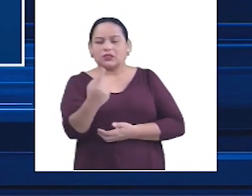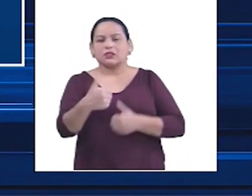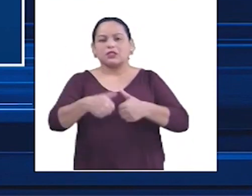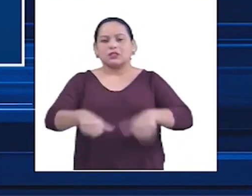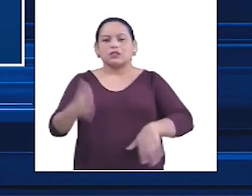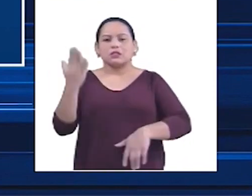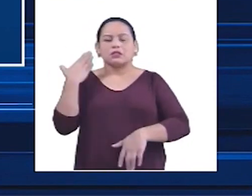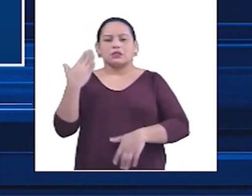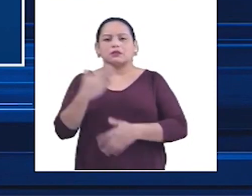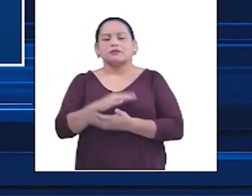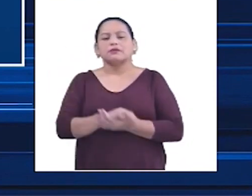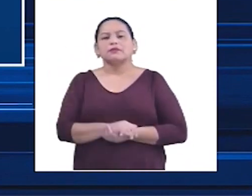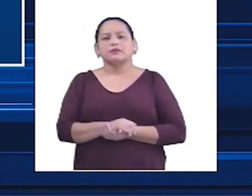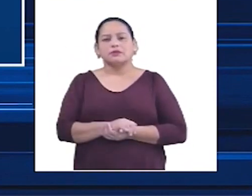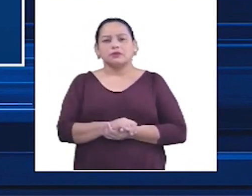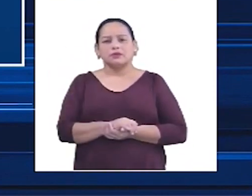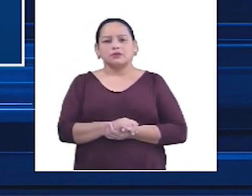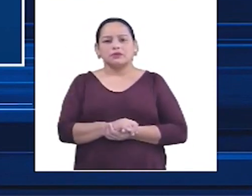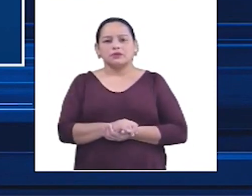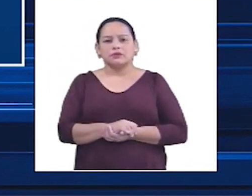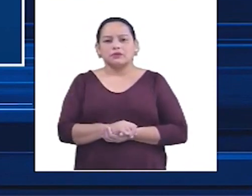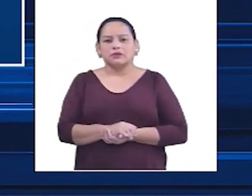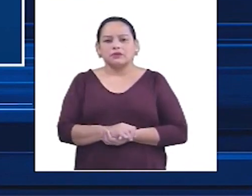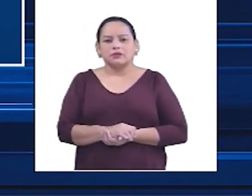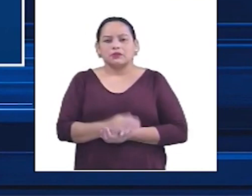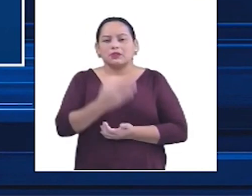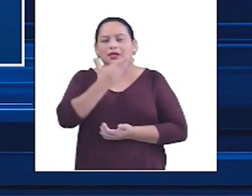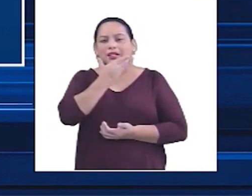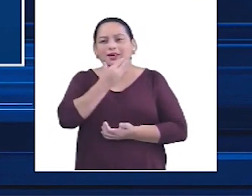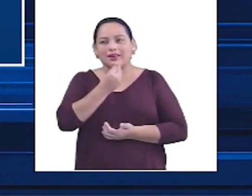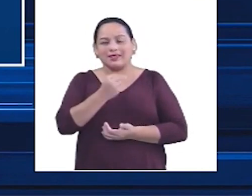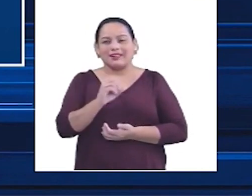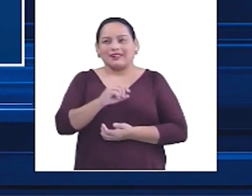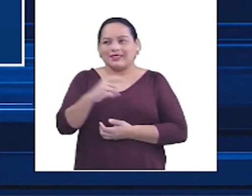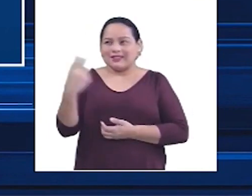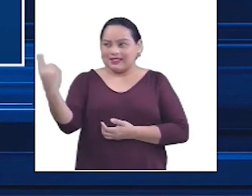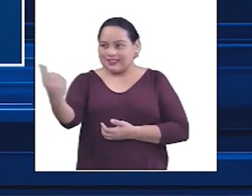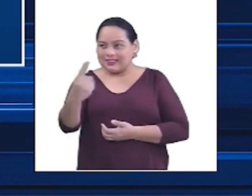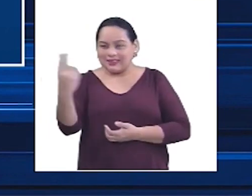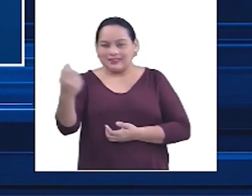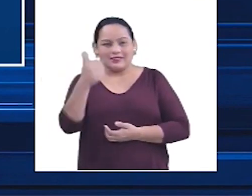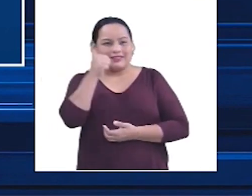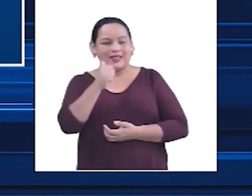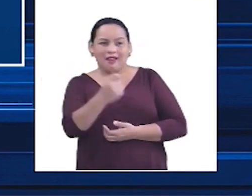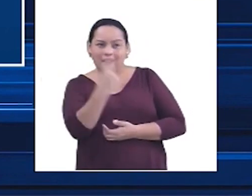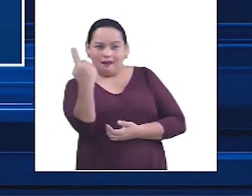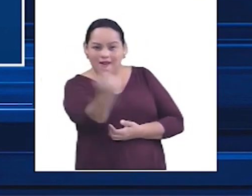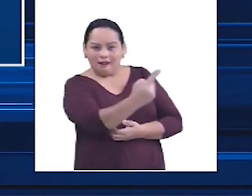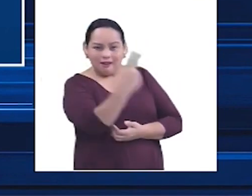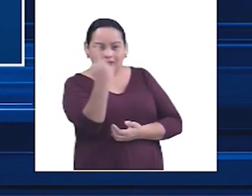They were, eles, elas, eram, estavam.